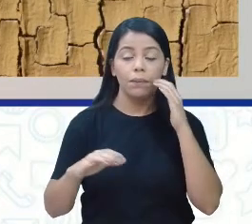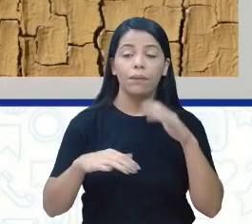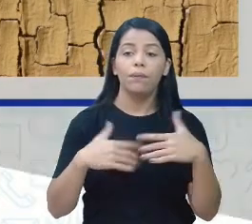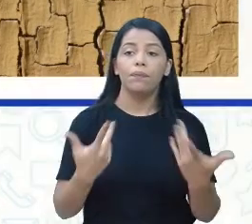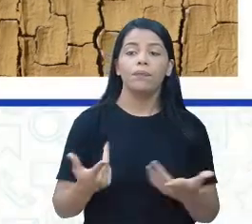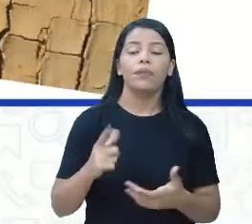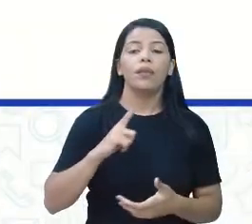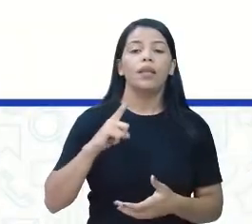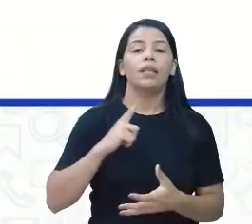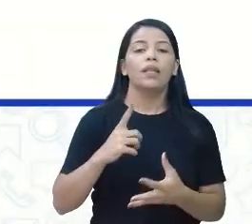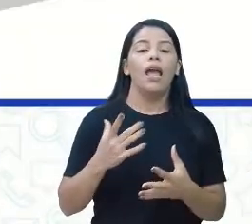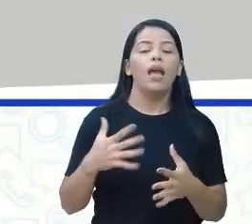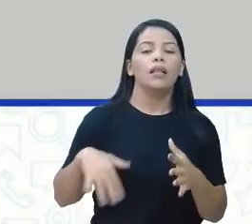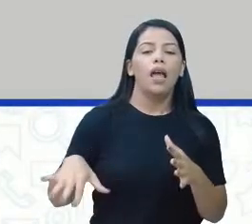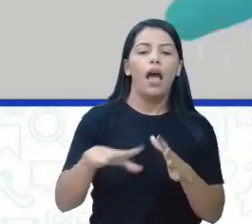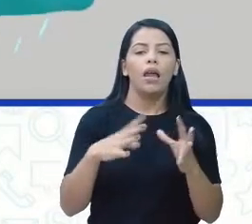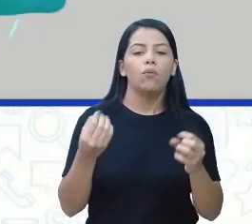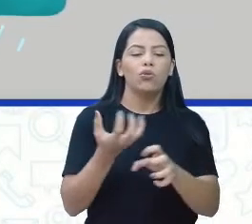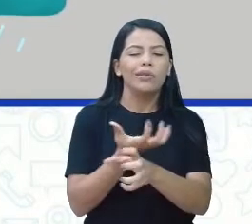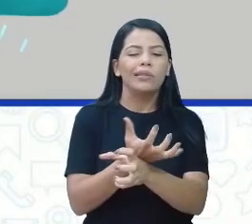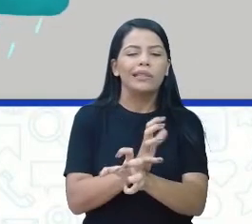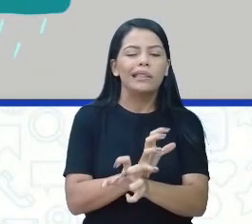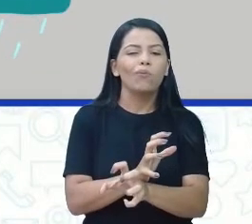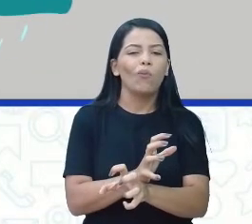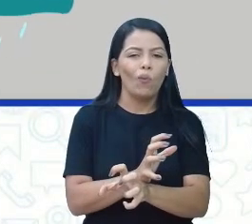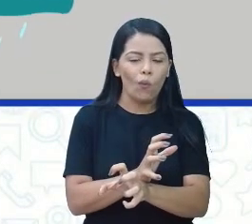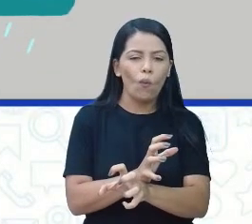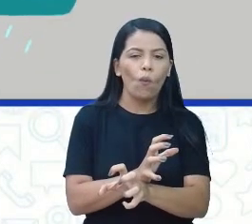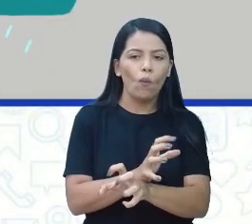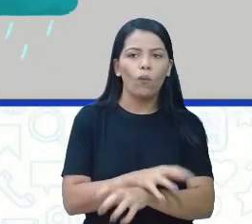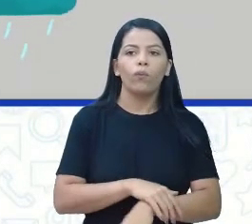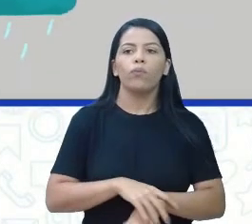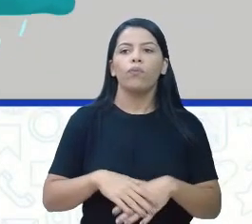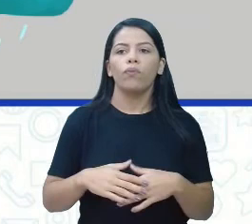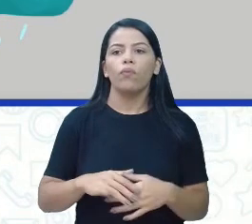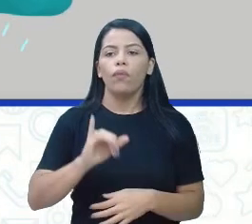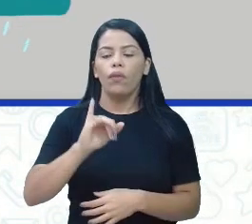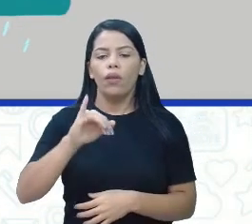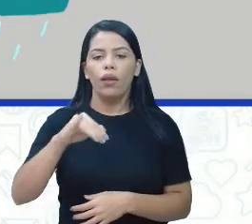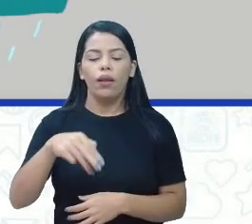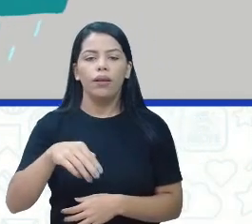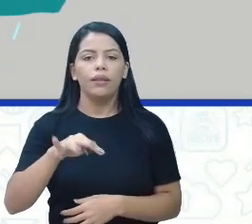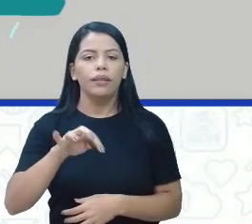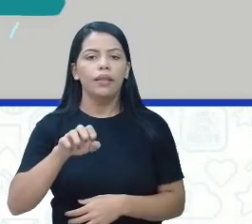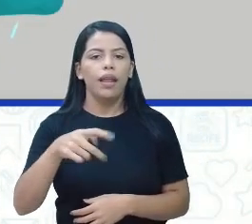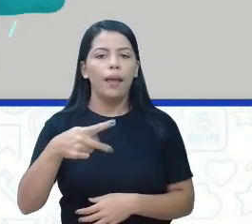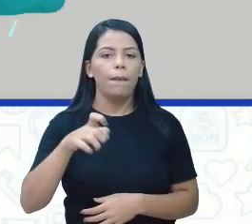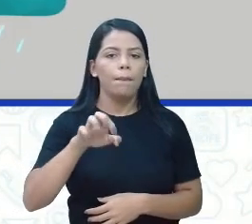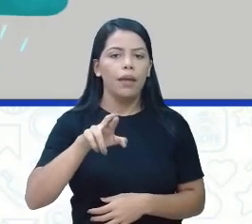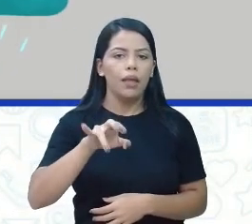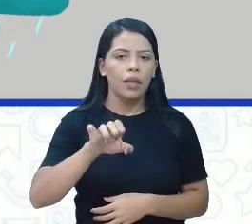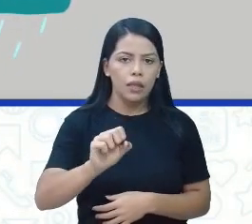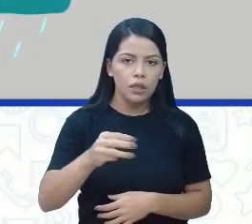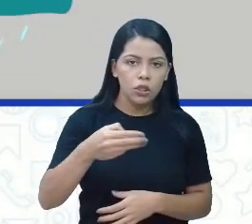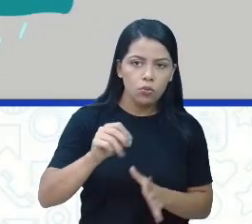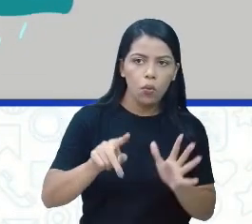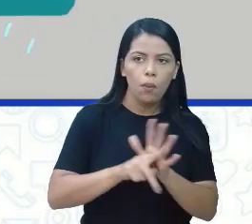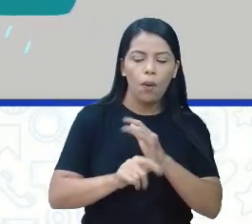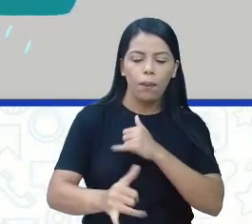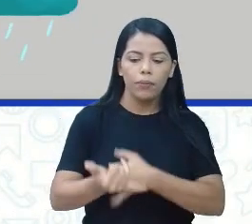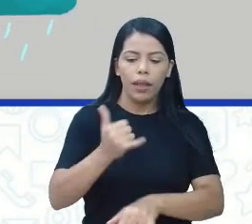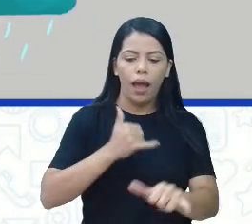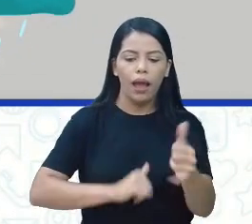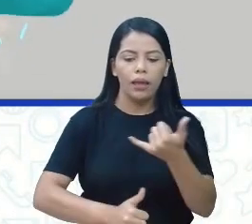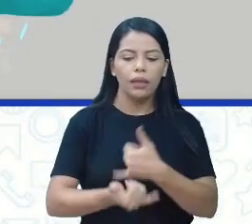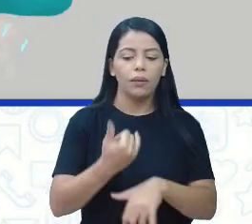extremamente secas ou desérticas. Aí acompanha aqui, ó. Já o intemperismo químico, olha aí o que o professor estava falando, ocorre em função das ações